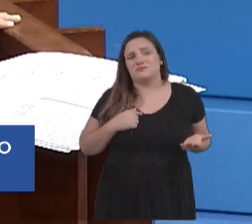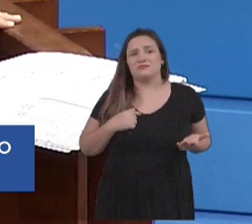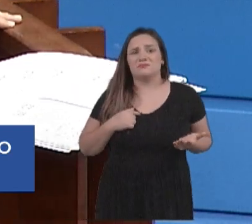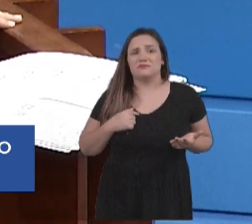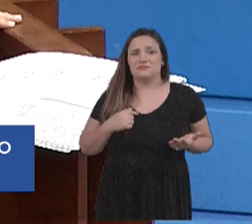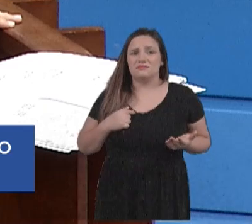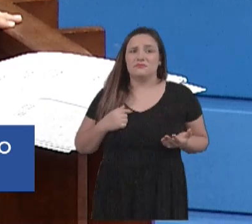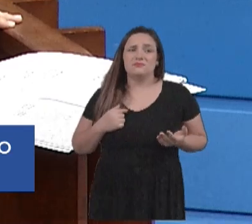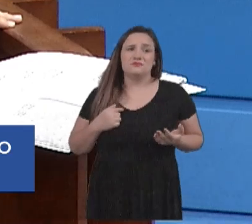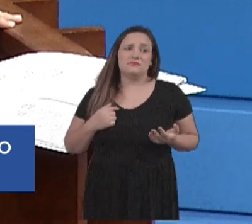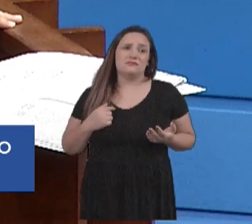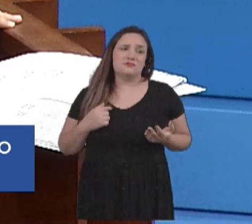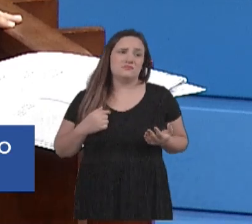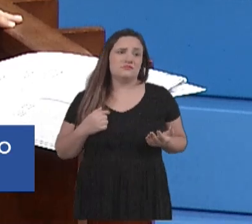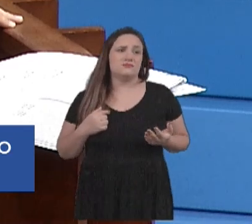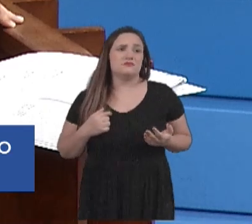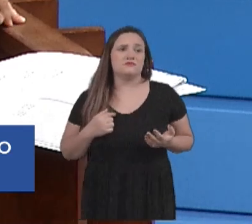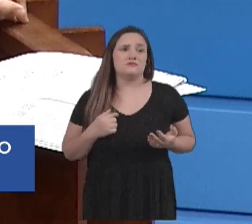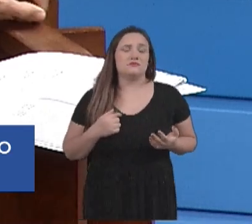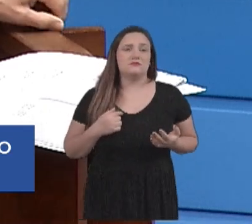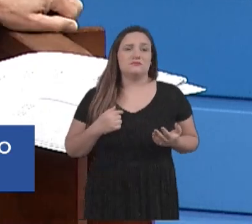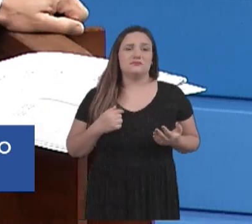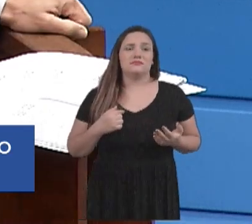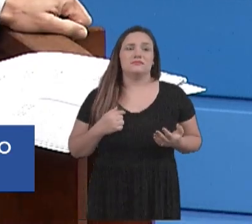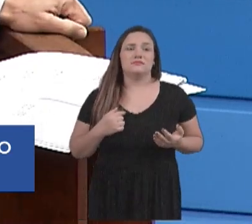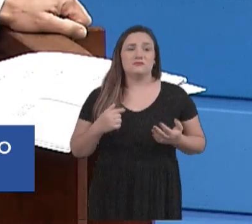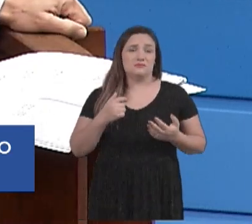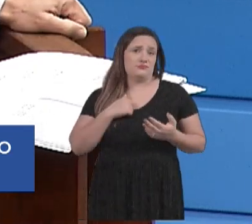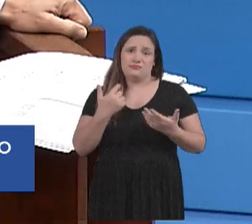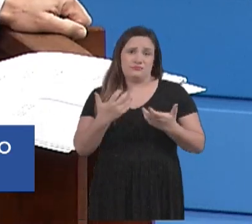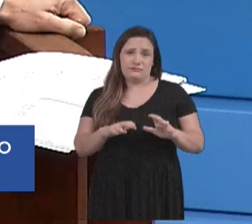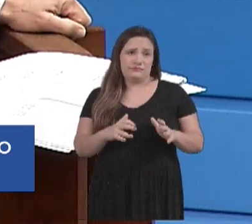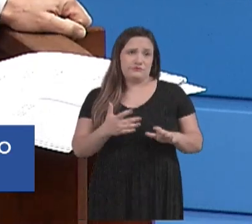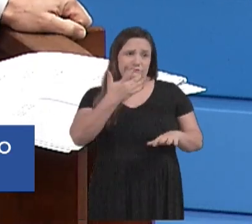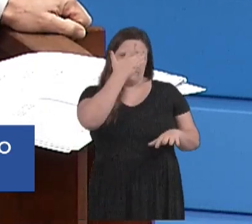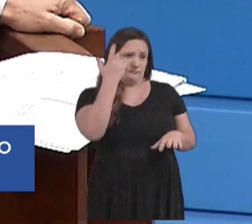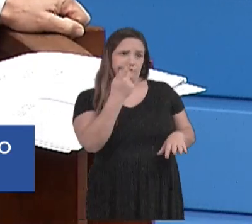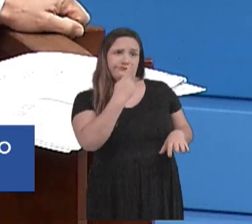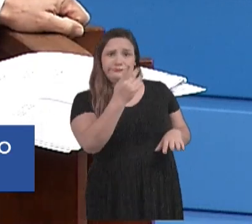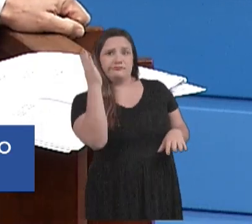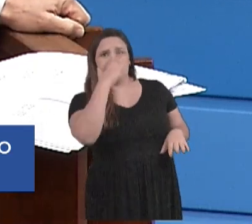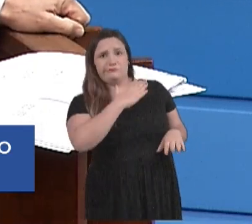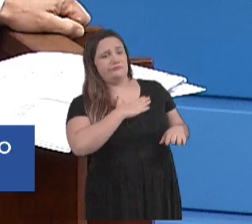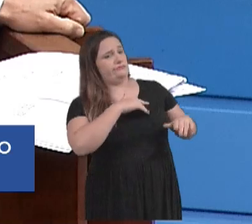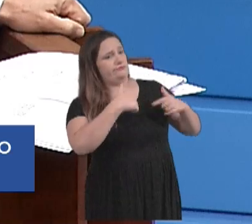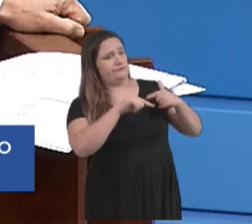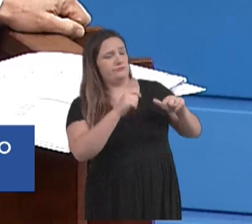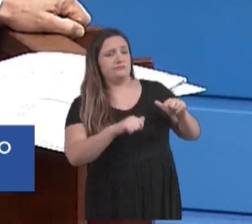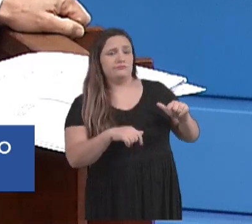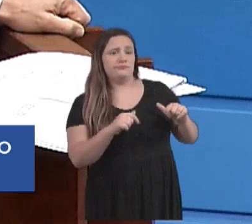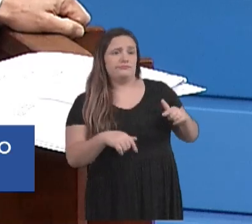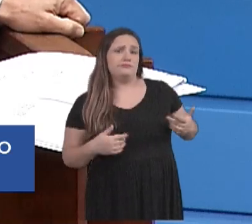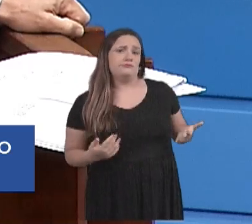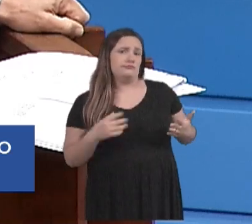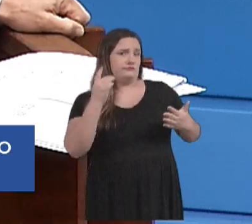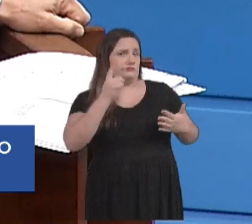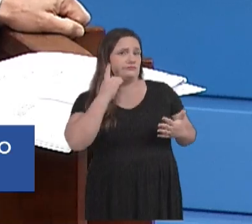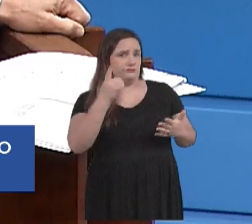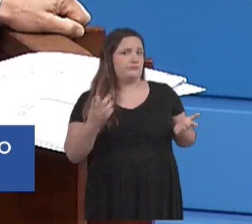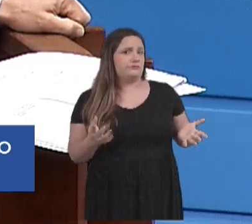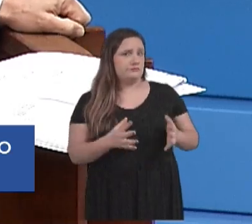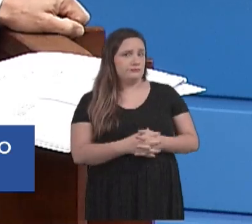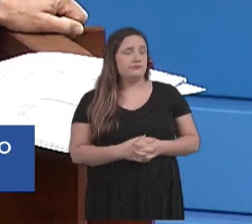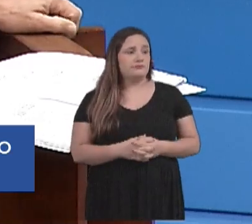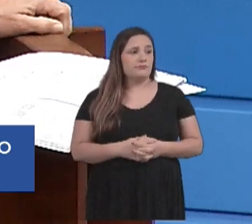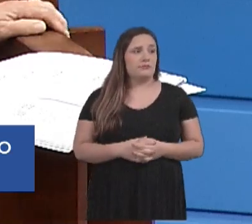né, para ser chamado a atenção do meu trabalho aqui nesse parlamento. Então, o que